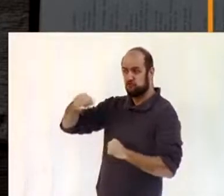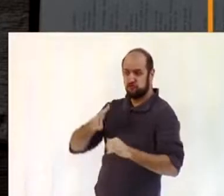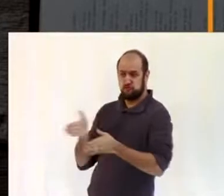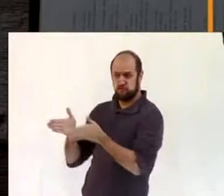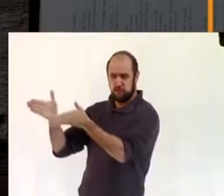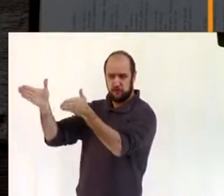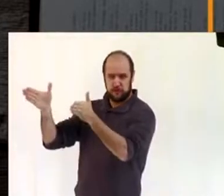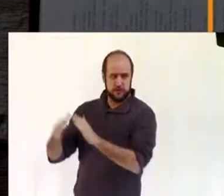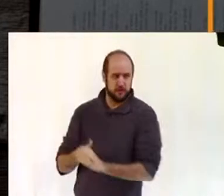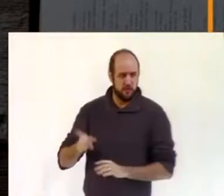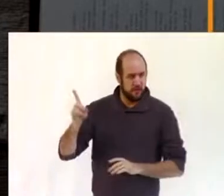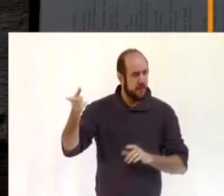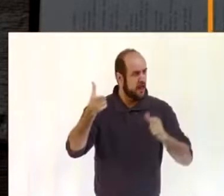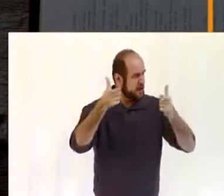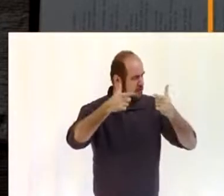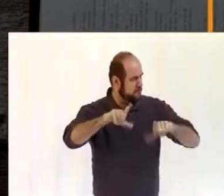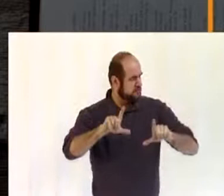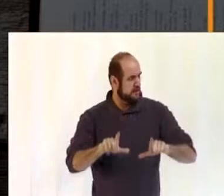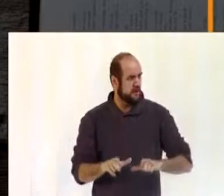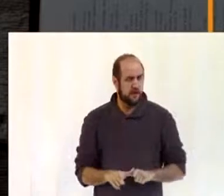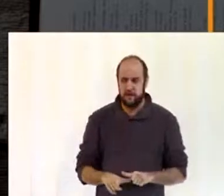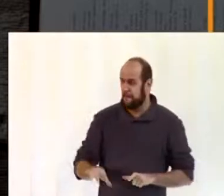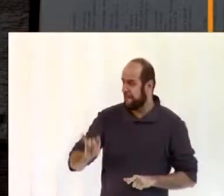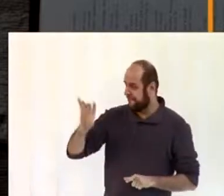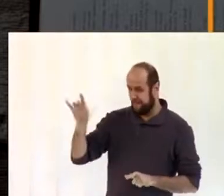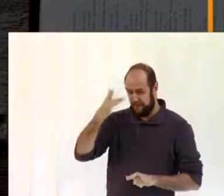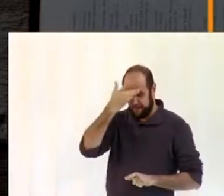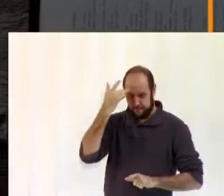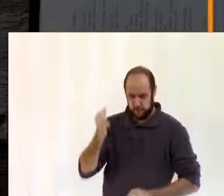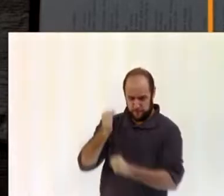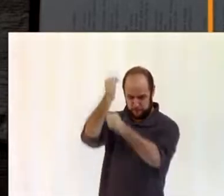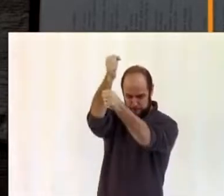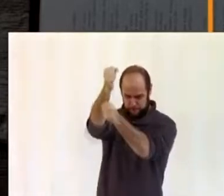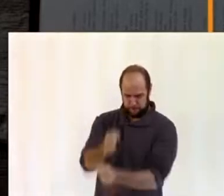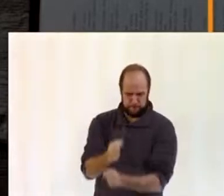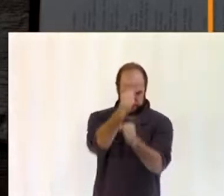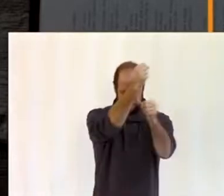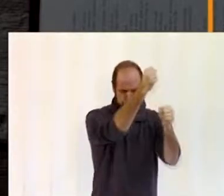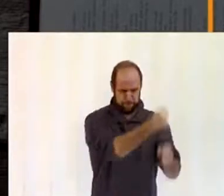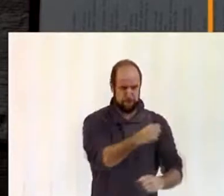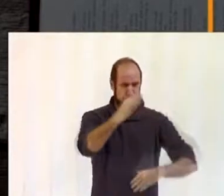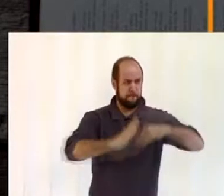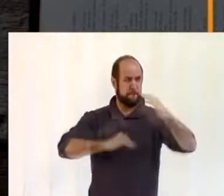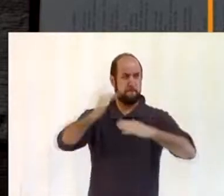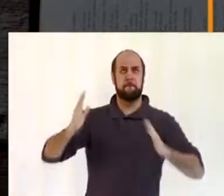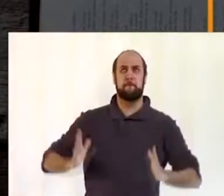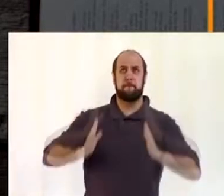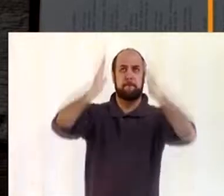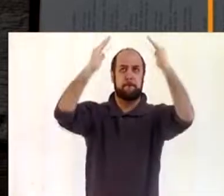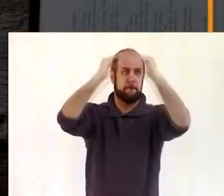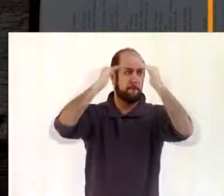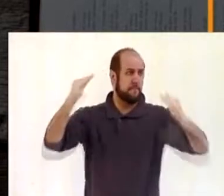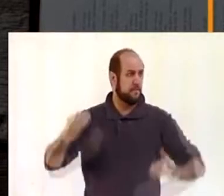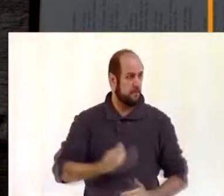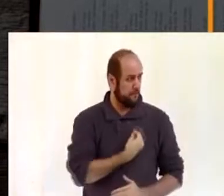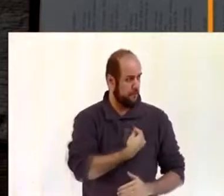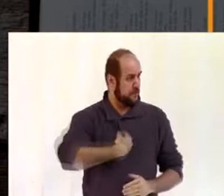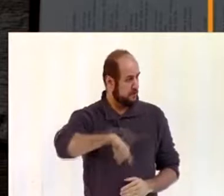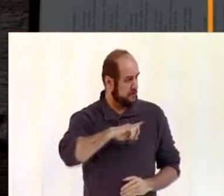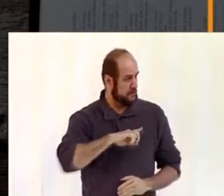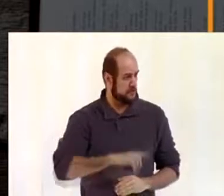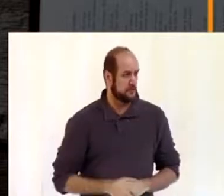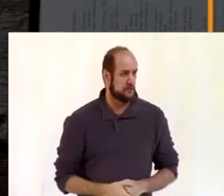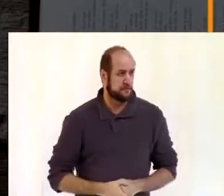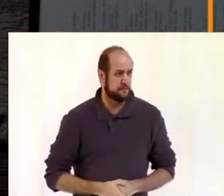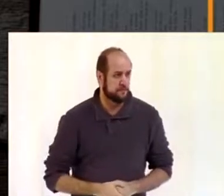lá cada um de nós uma viga e construamos um lugar em que habitemos. Respondeu